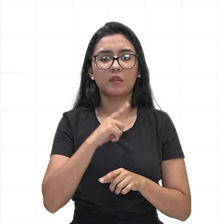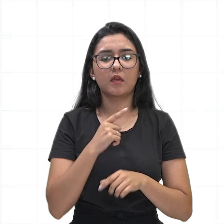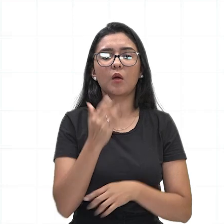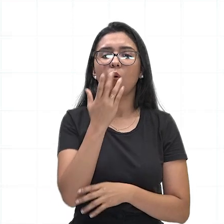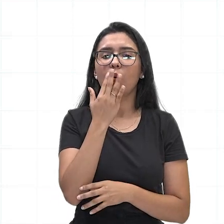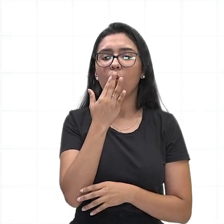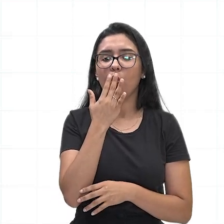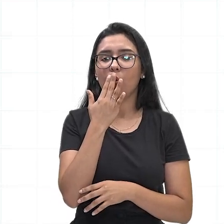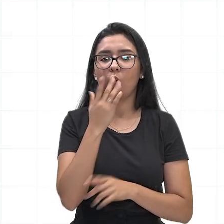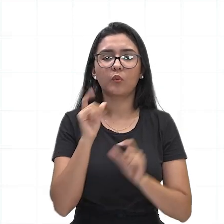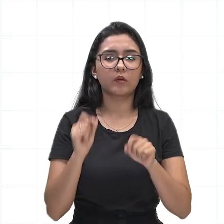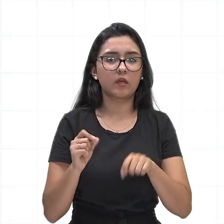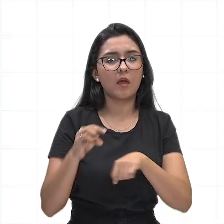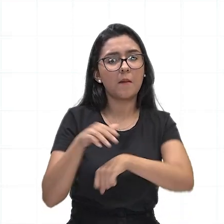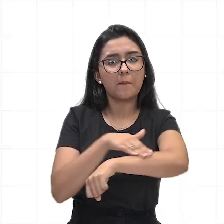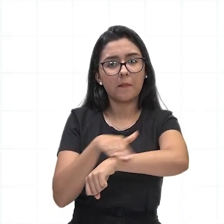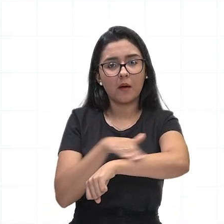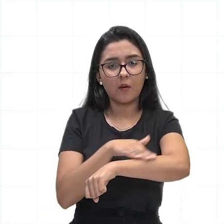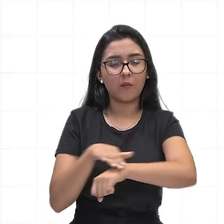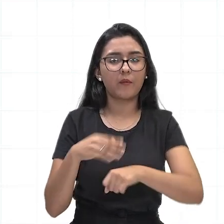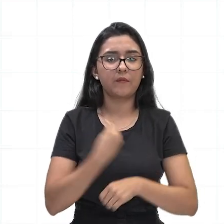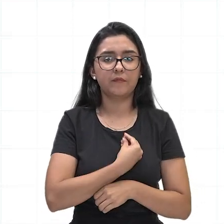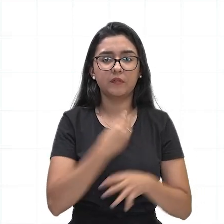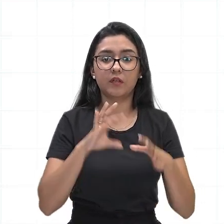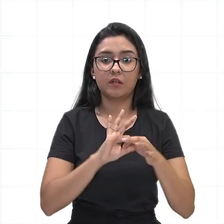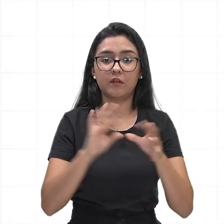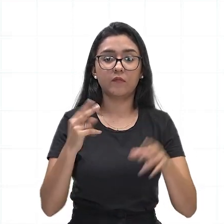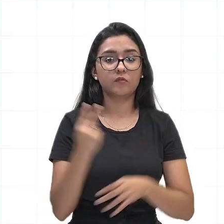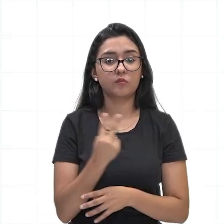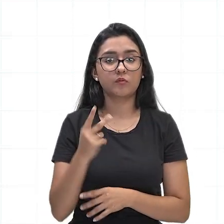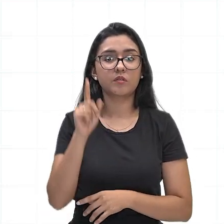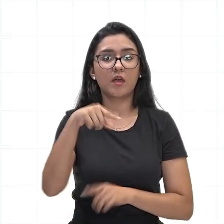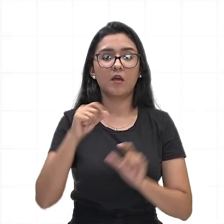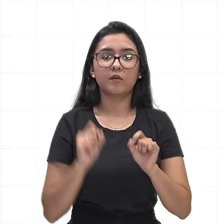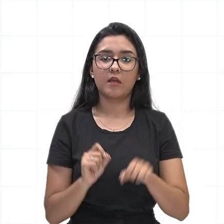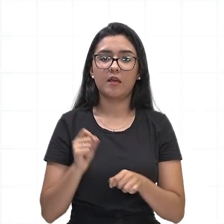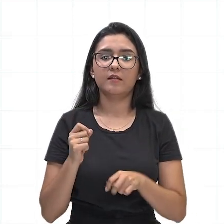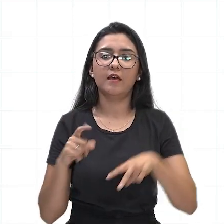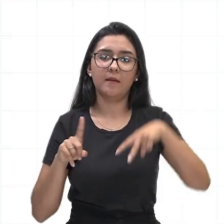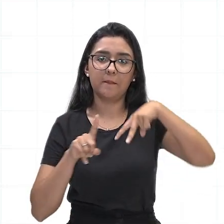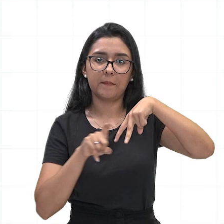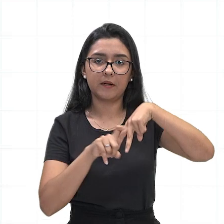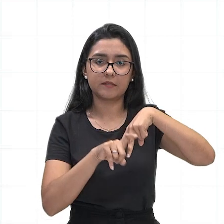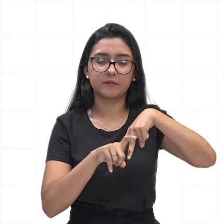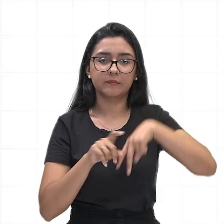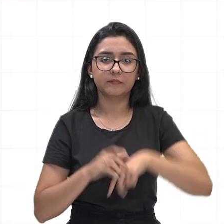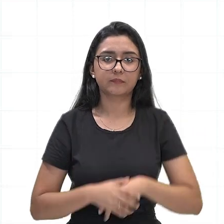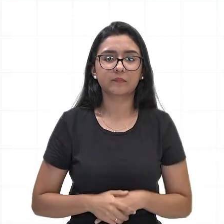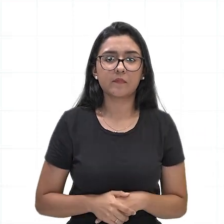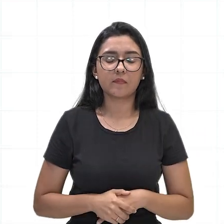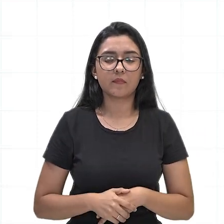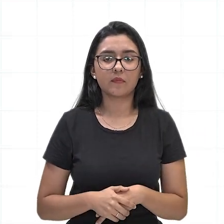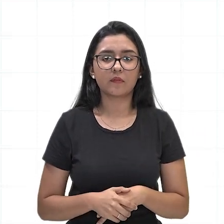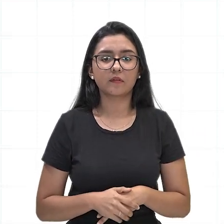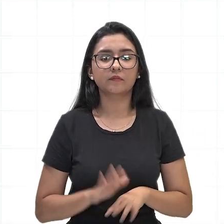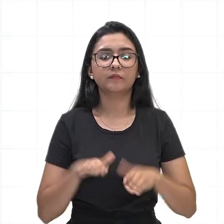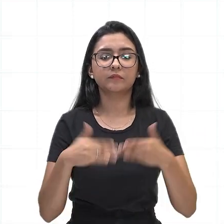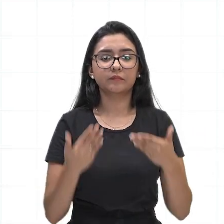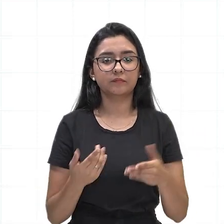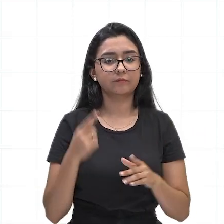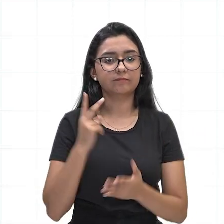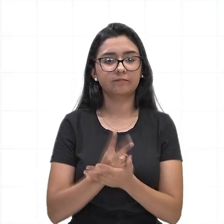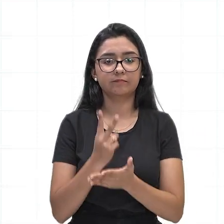uma coloração marrom, ele é de vida livre. E os outros dois, eles vão ser parasitas. Bom, ainda sobre